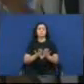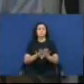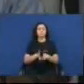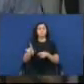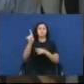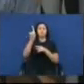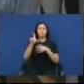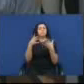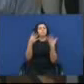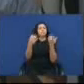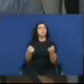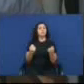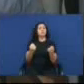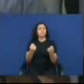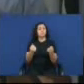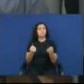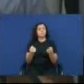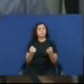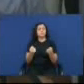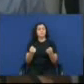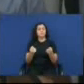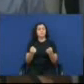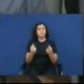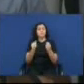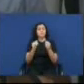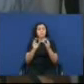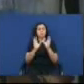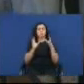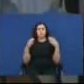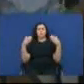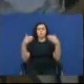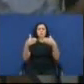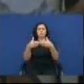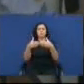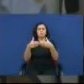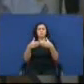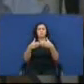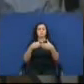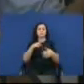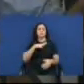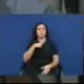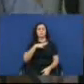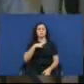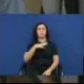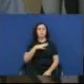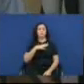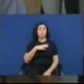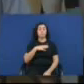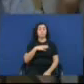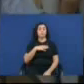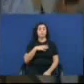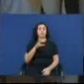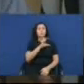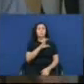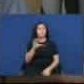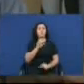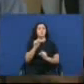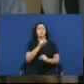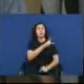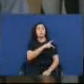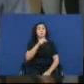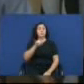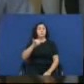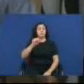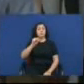dos diretores do corpo diretivo da escola. O Fórum Municipal de Economia Solidária, que não por acaso é coordenado pelo